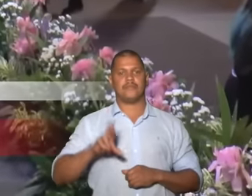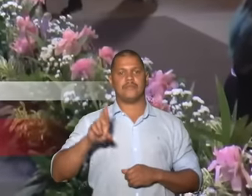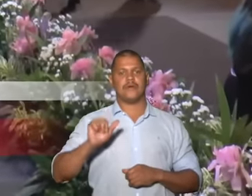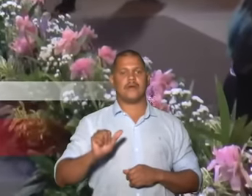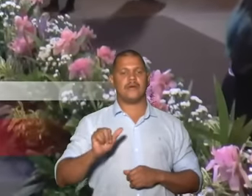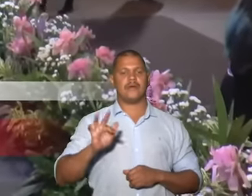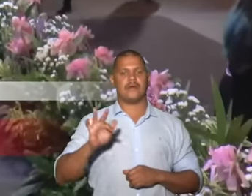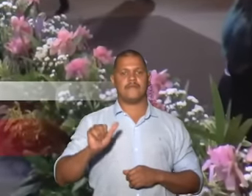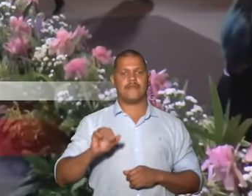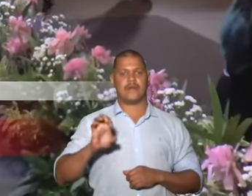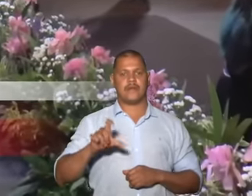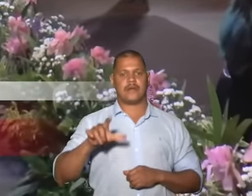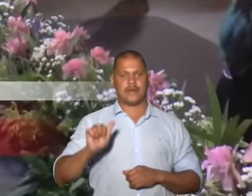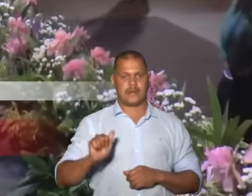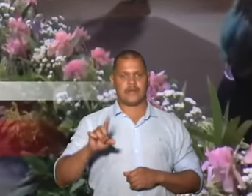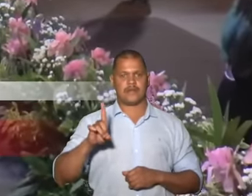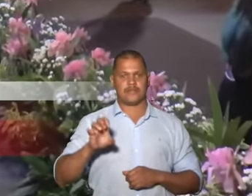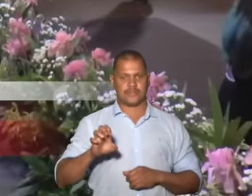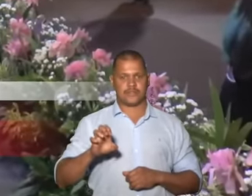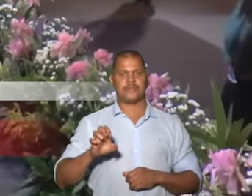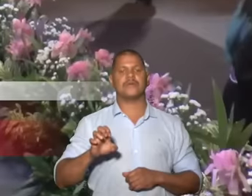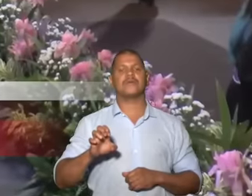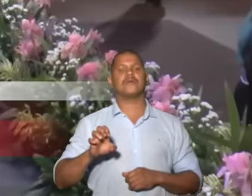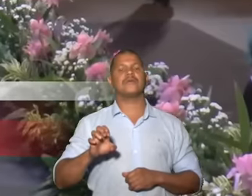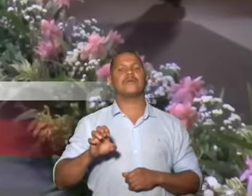Rafaela de Souza Gomes.